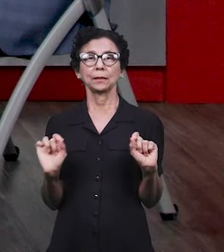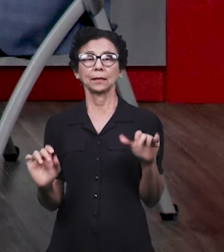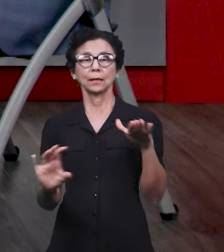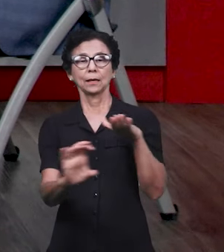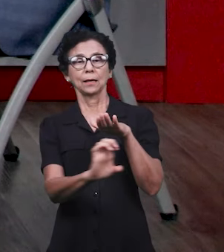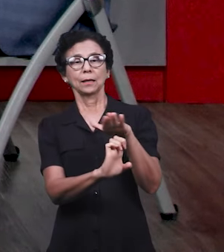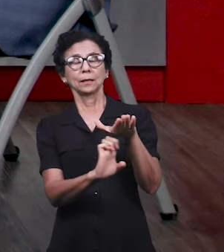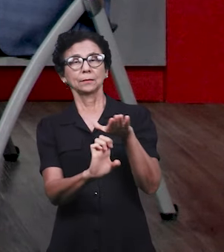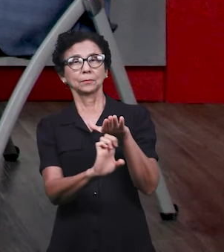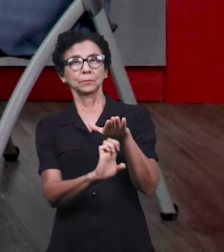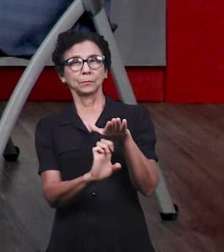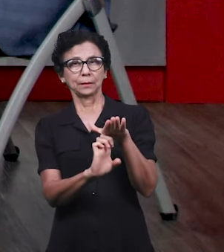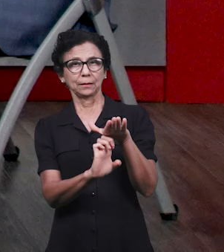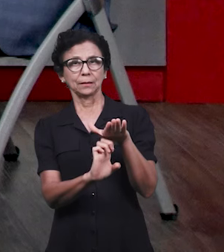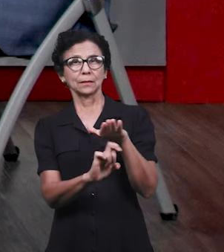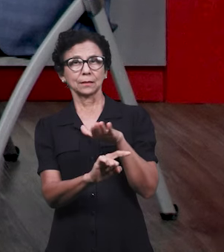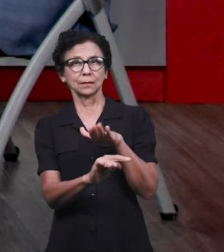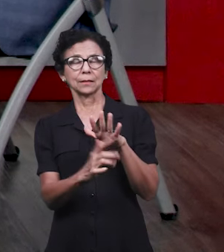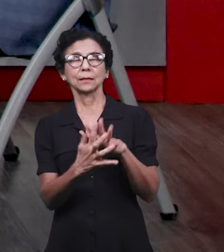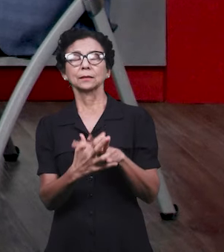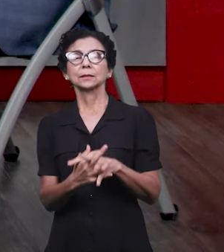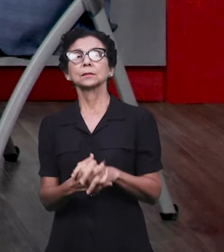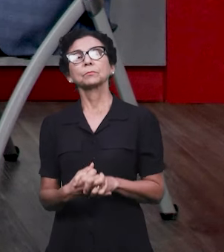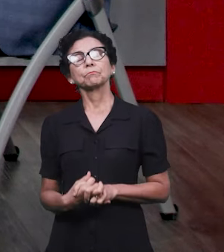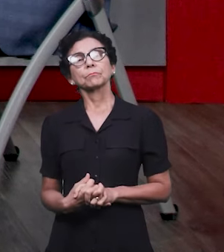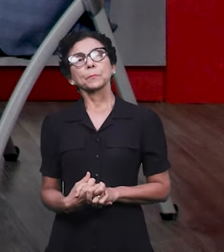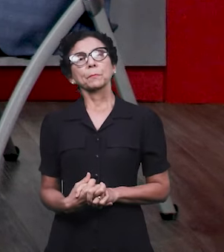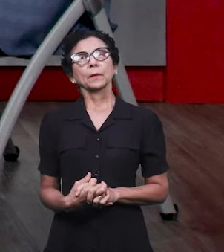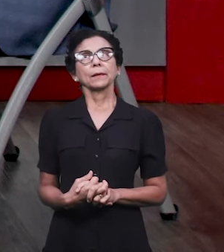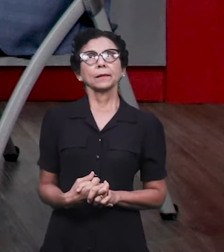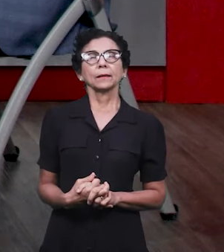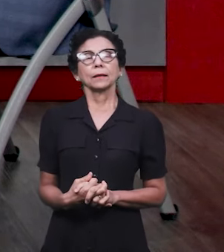empresas elas sejam